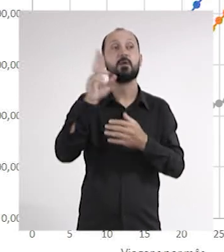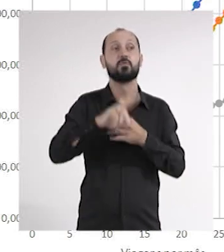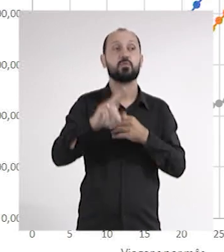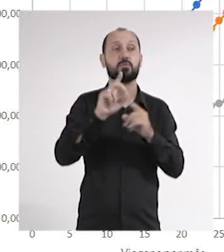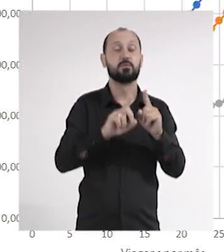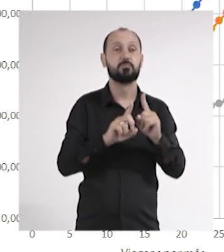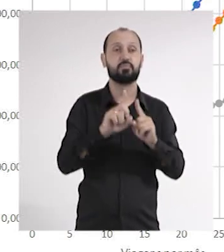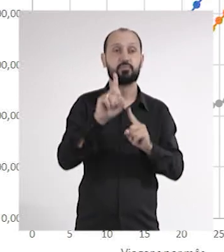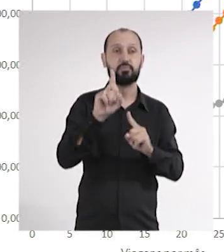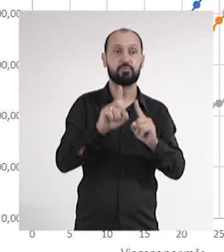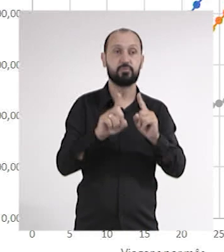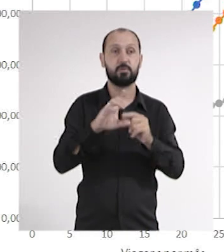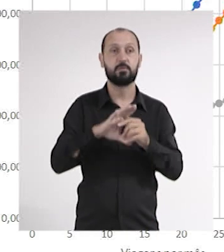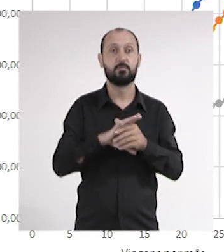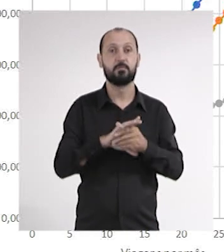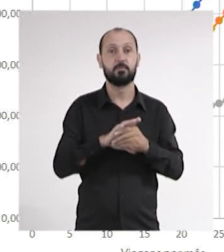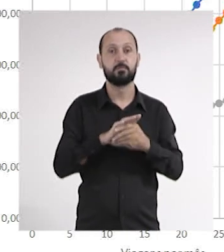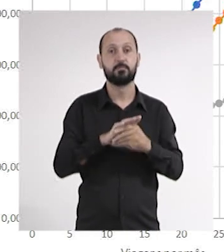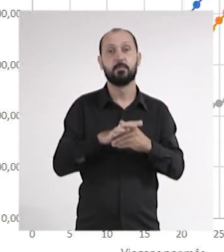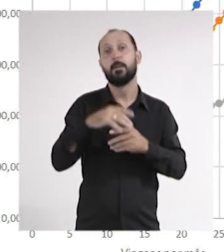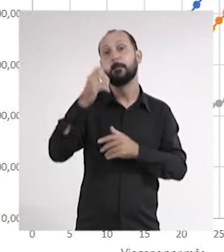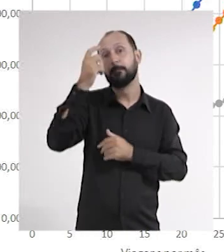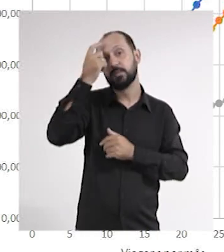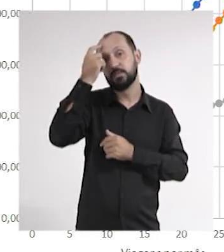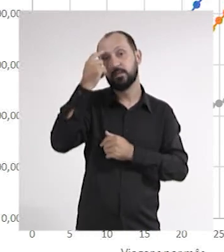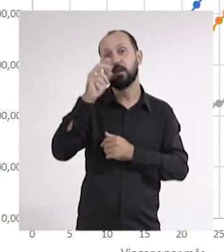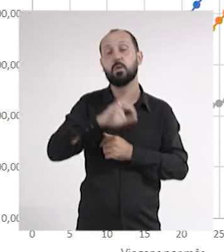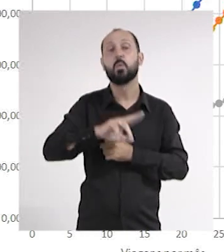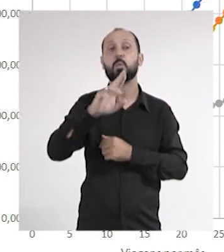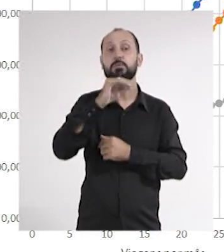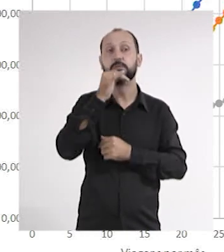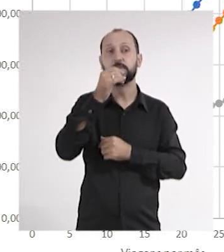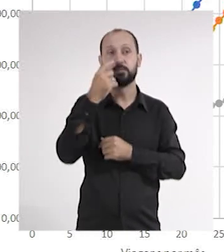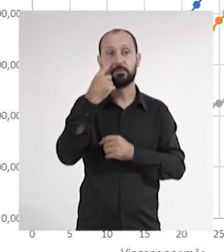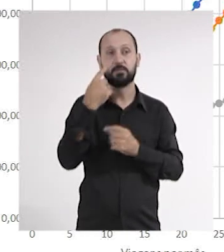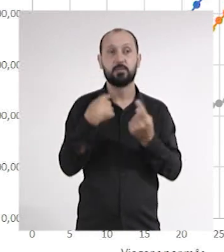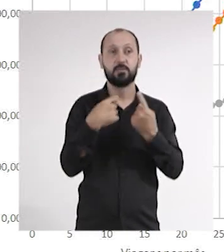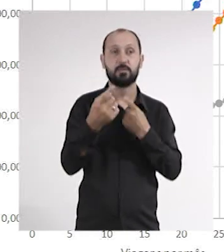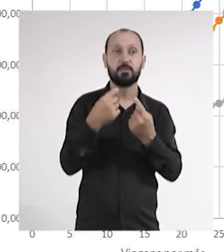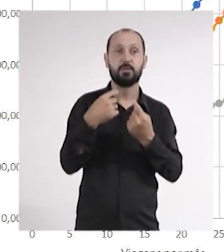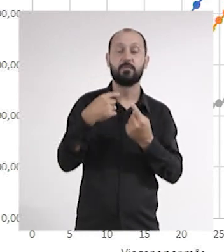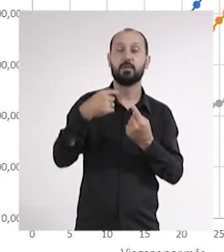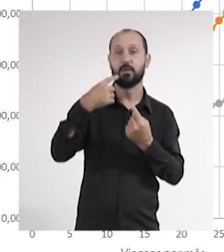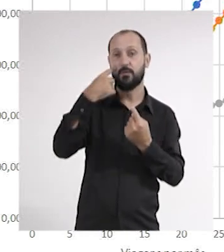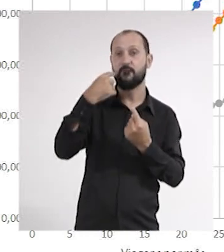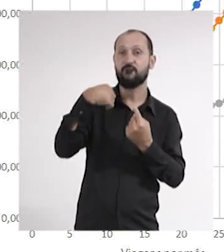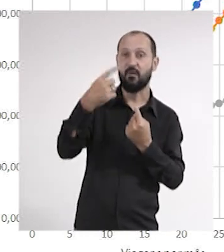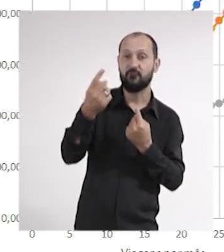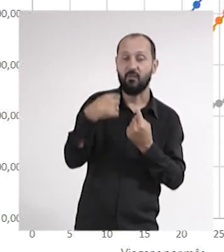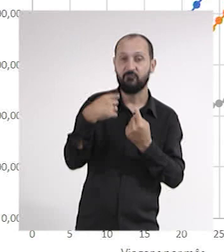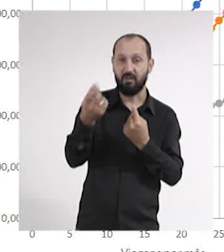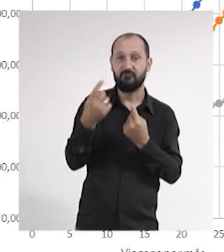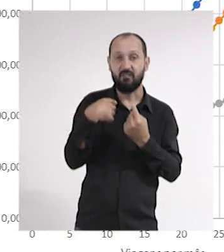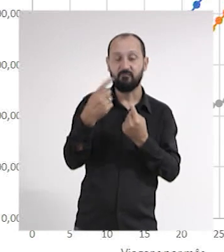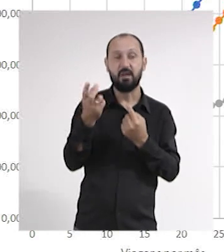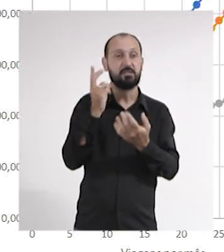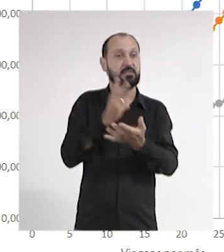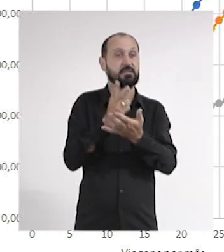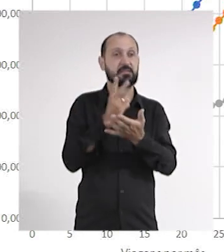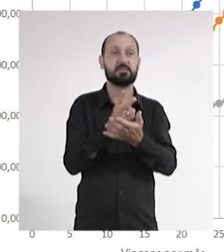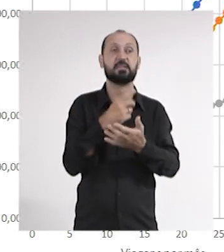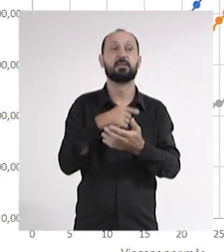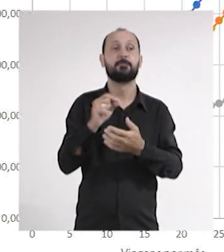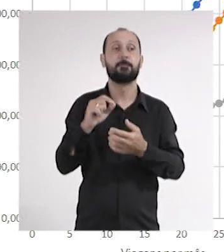então, imaginemos a situação daqueles usuários que realizam movimentos pendulares ou aqueles que realizam viagens frequentes